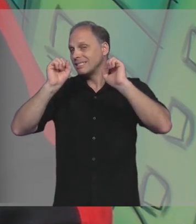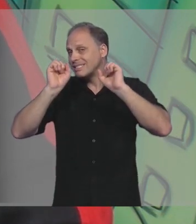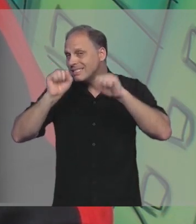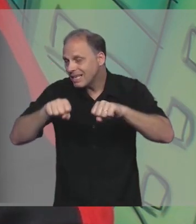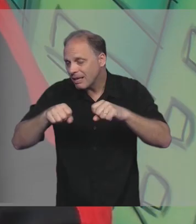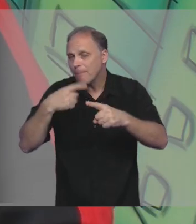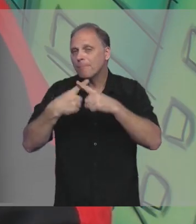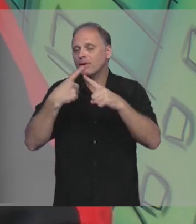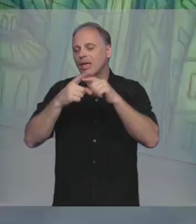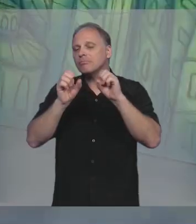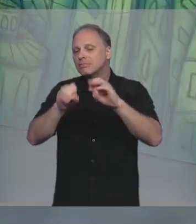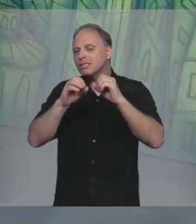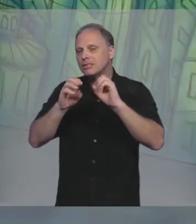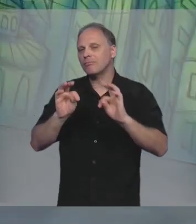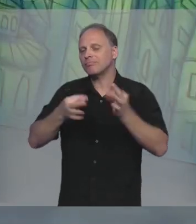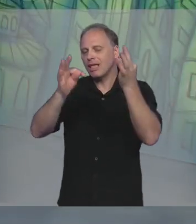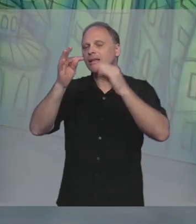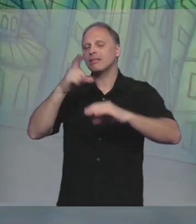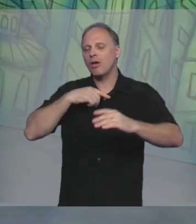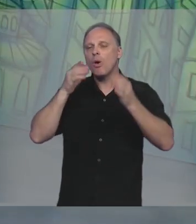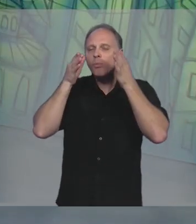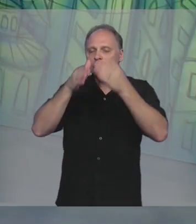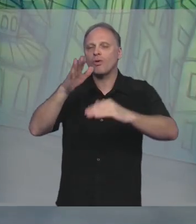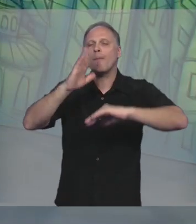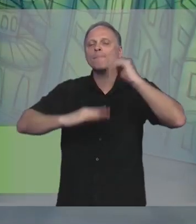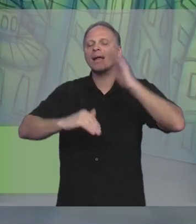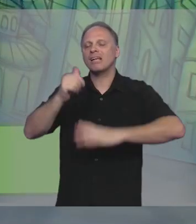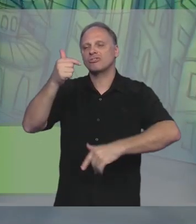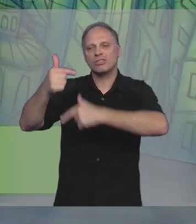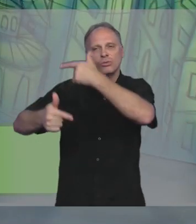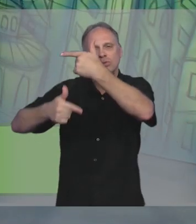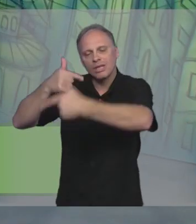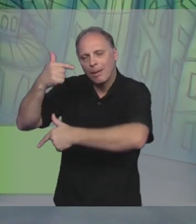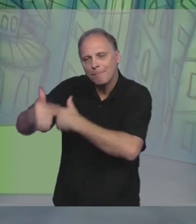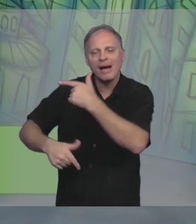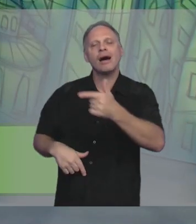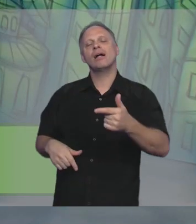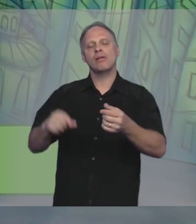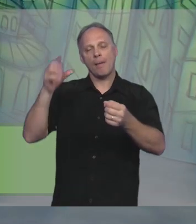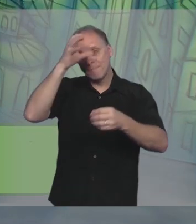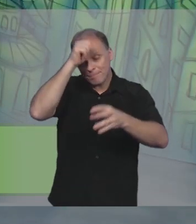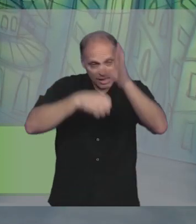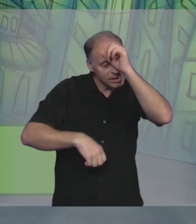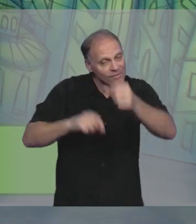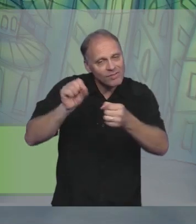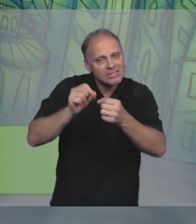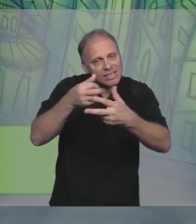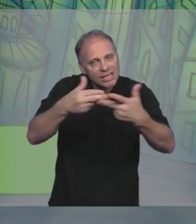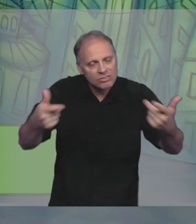educação técnica ela tem uma função mais prática de inserção no mercado de trabalho, de aprender a fazer as coisas,